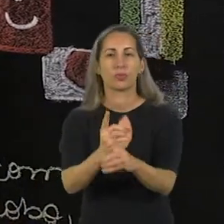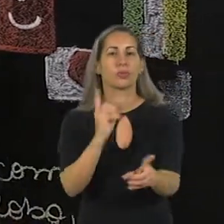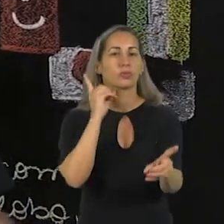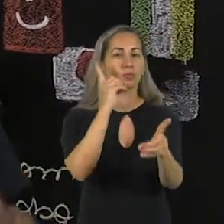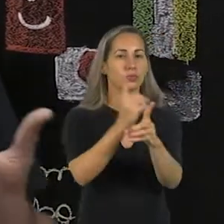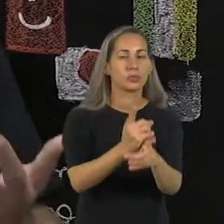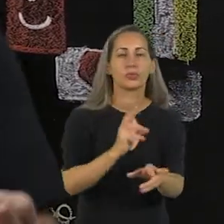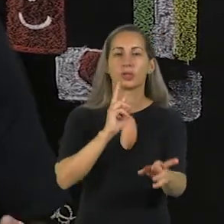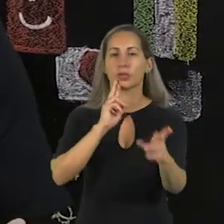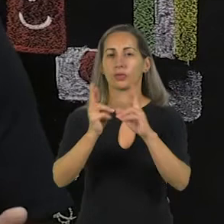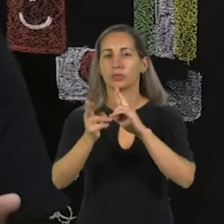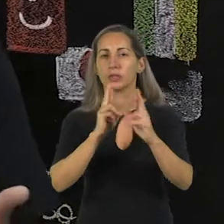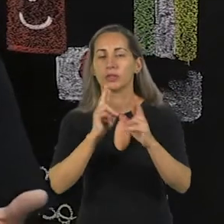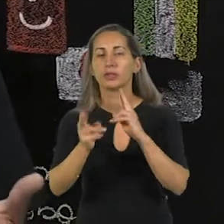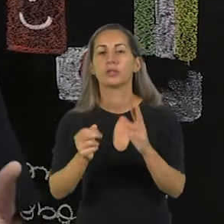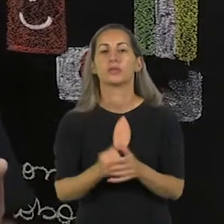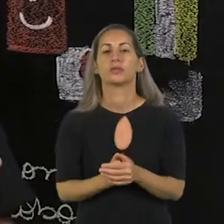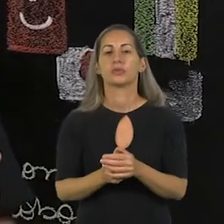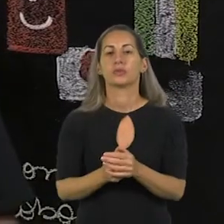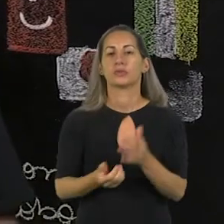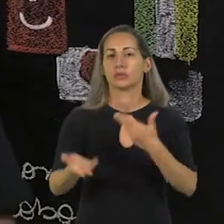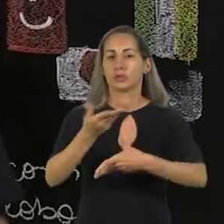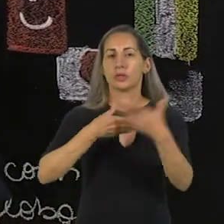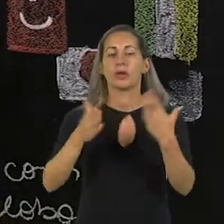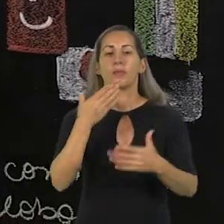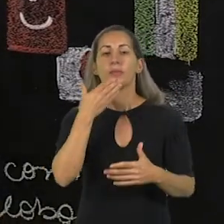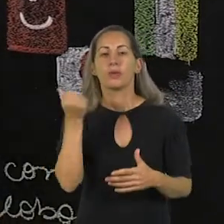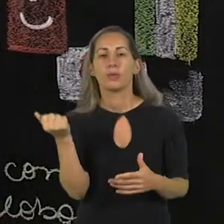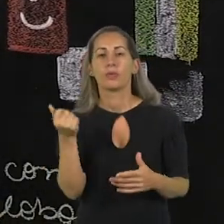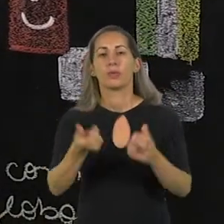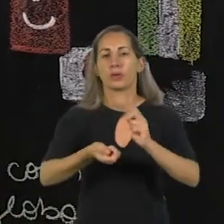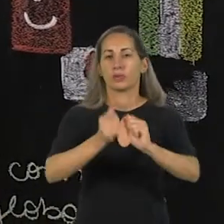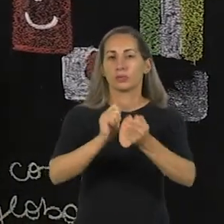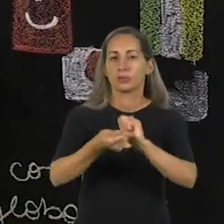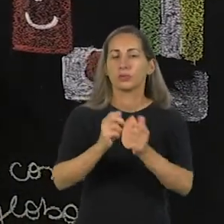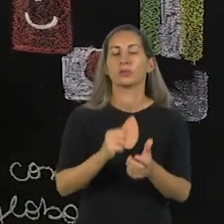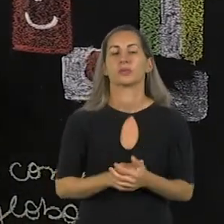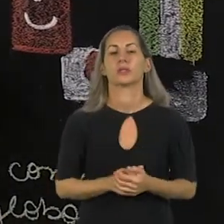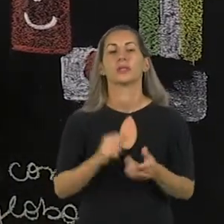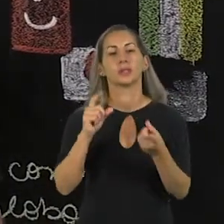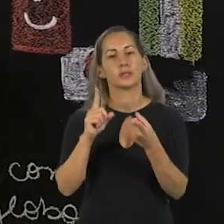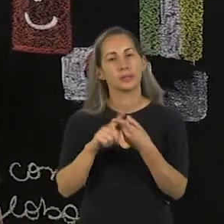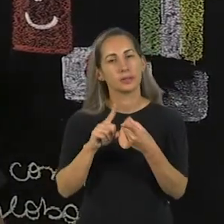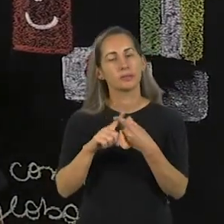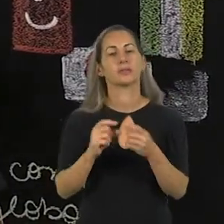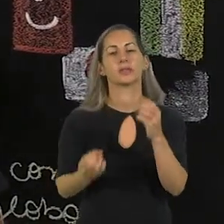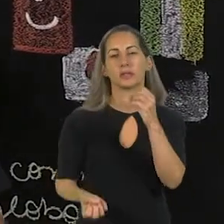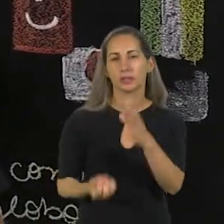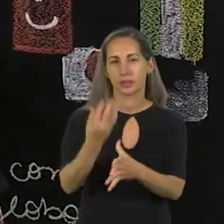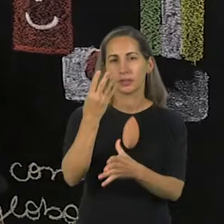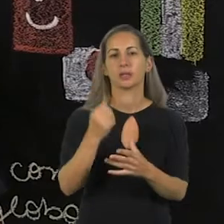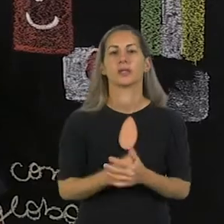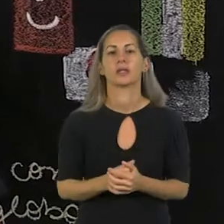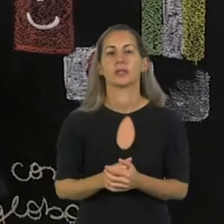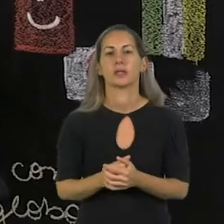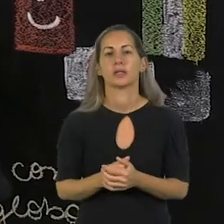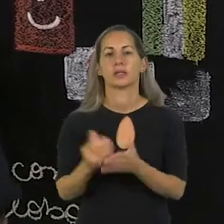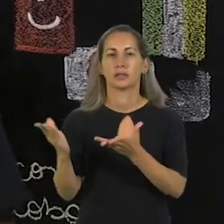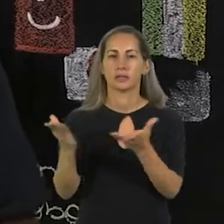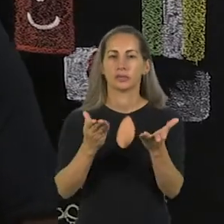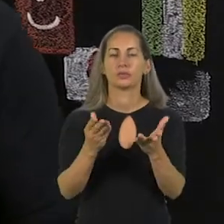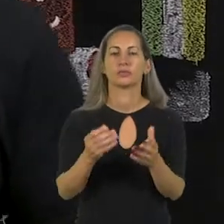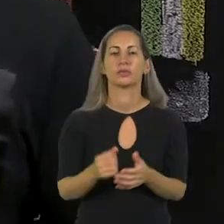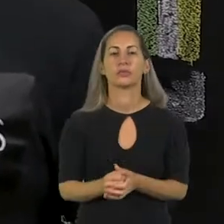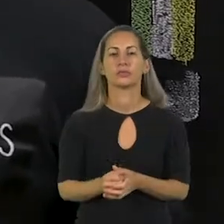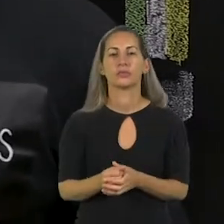e reuniões para gerar uma melhor cooperação econômica e também criar alguns dispositivos em